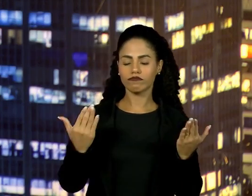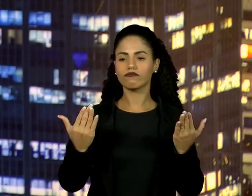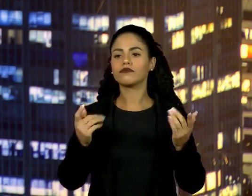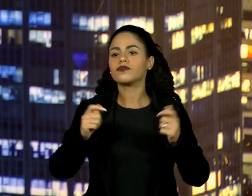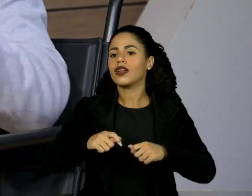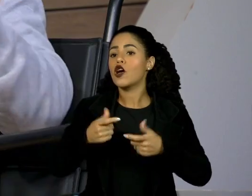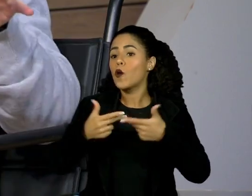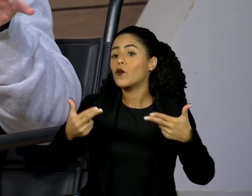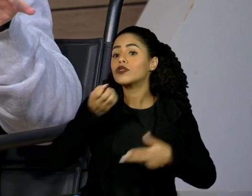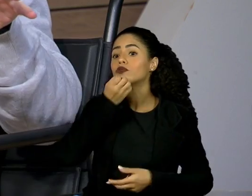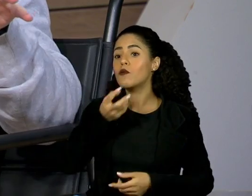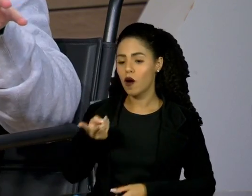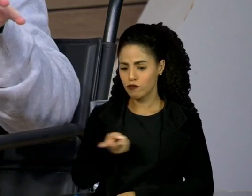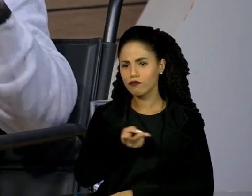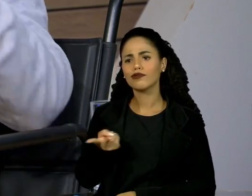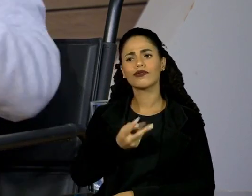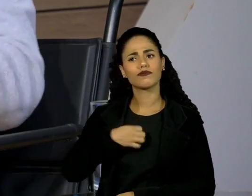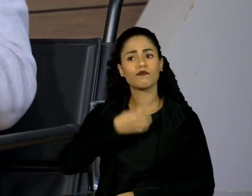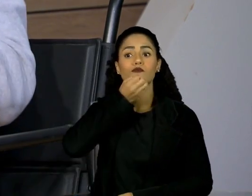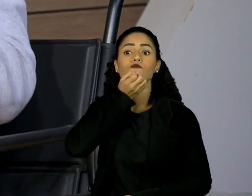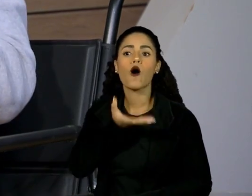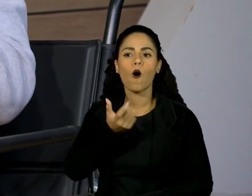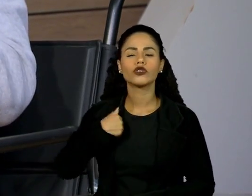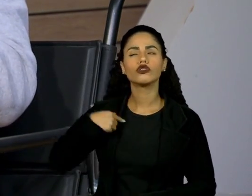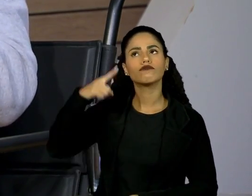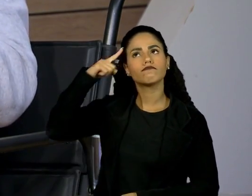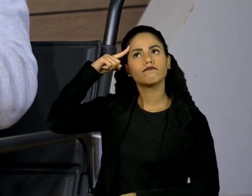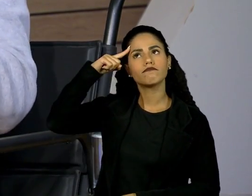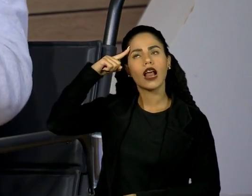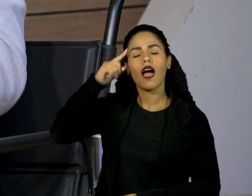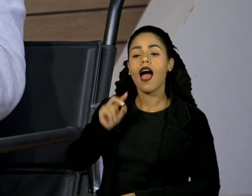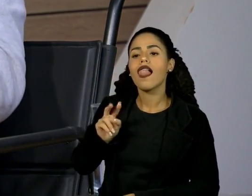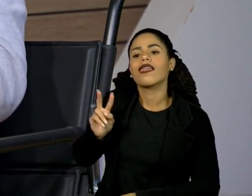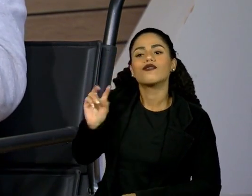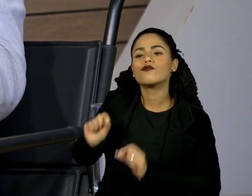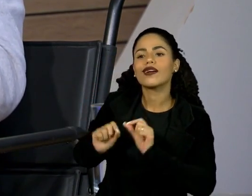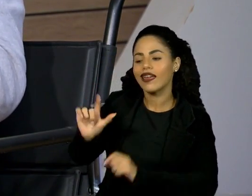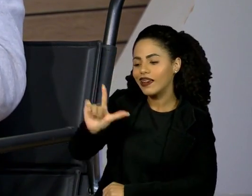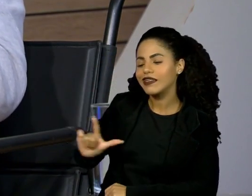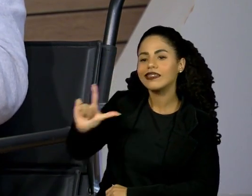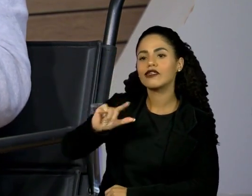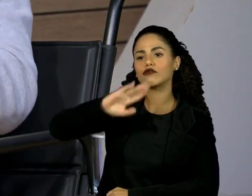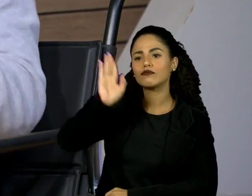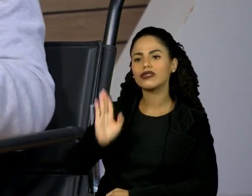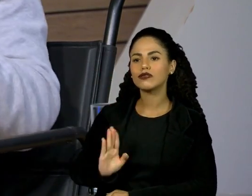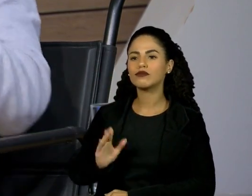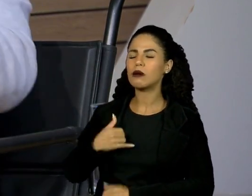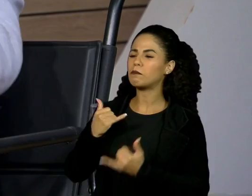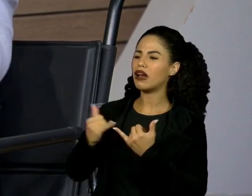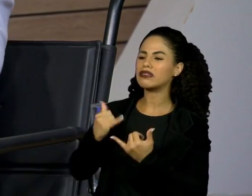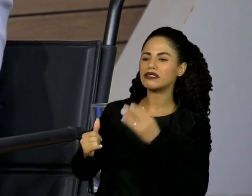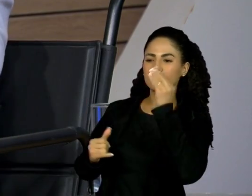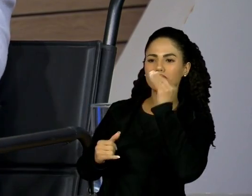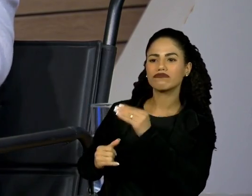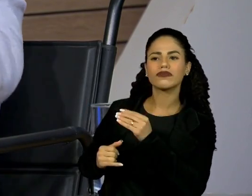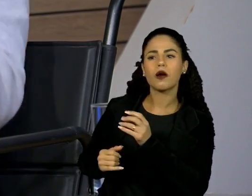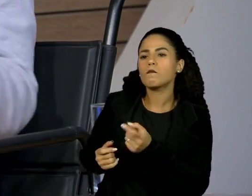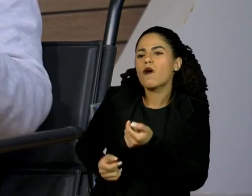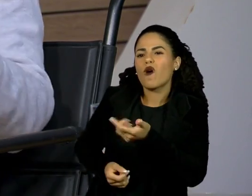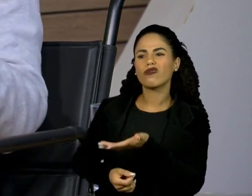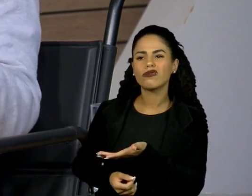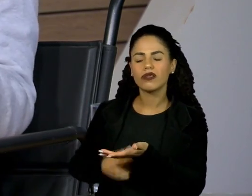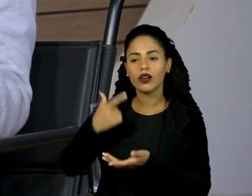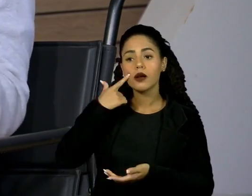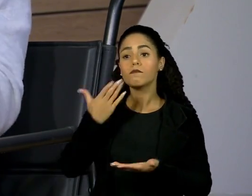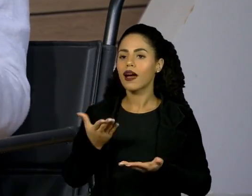tem muita coisa boa nos dois. Quando a gente pensa em literatura brasileira, muitas vezes a contemporânea é mais esquecida, então eu tento dar esse enfoque. Quando